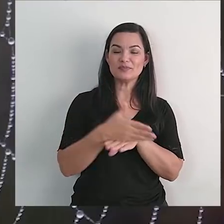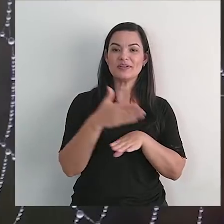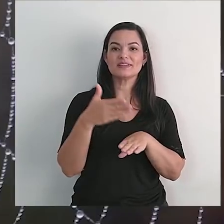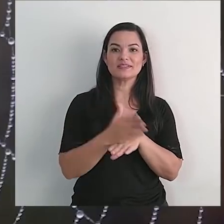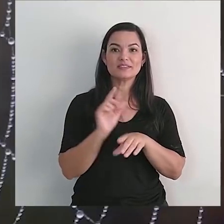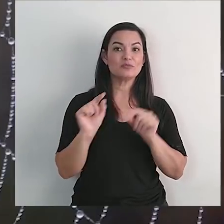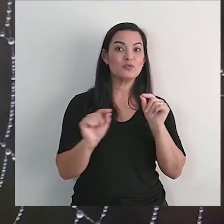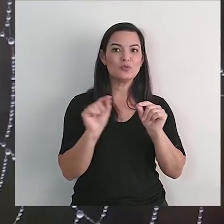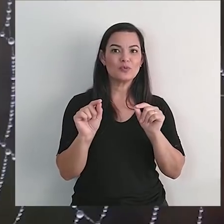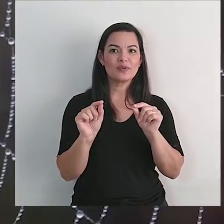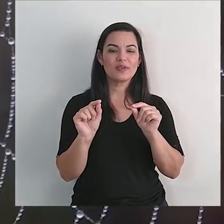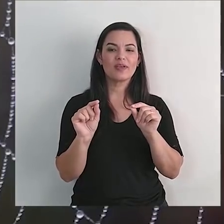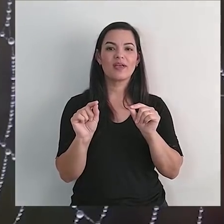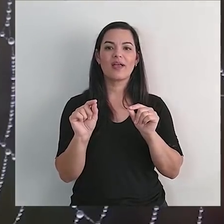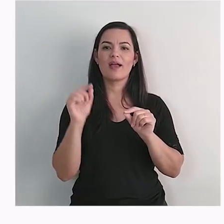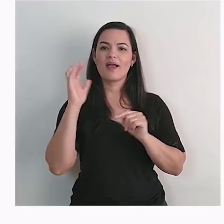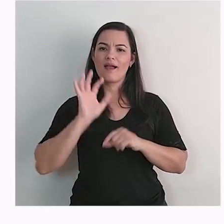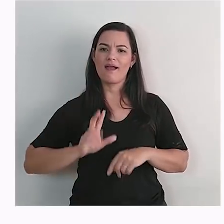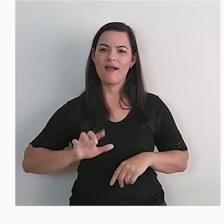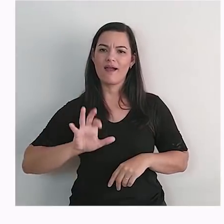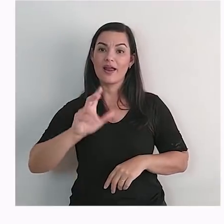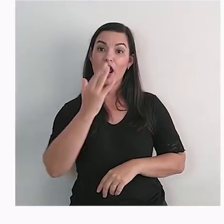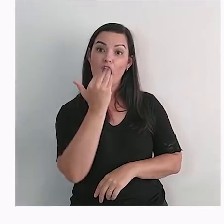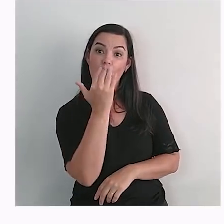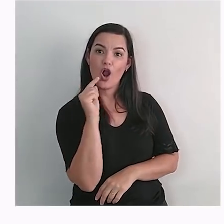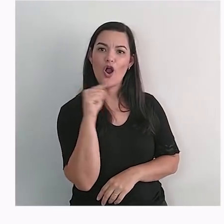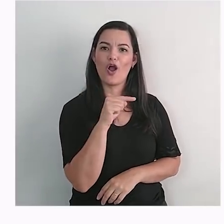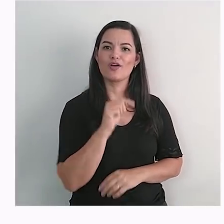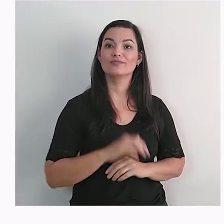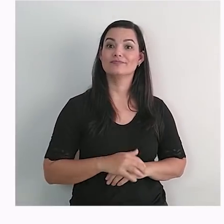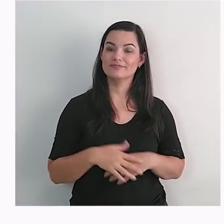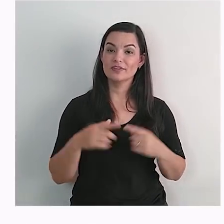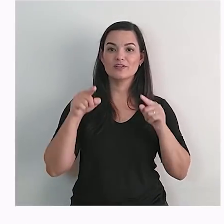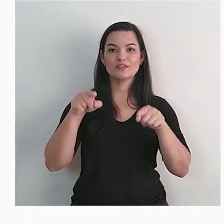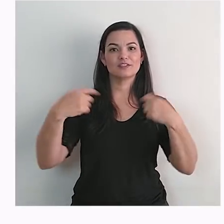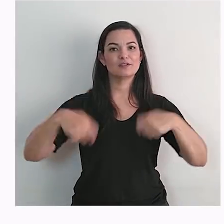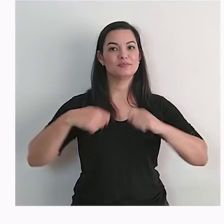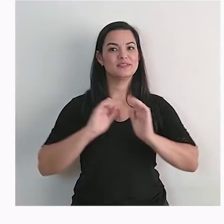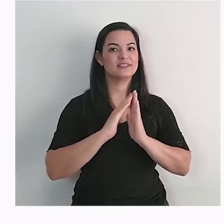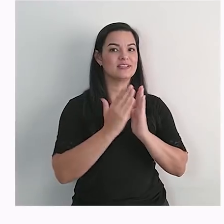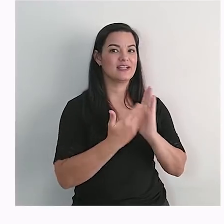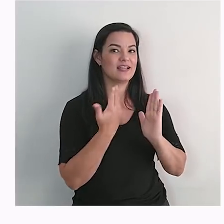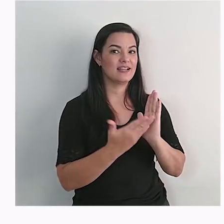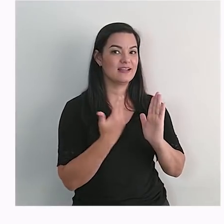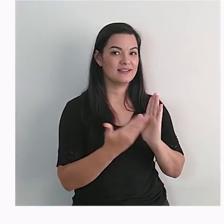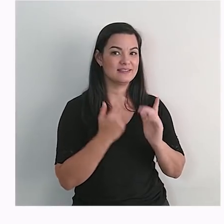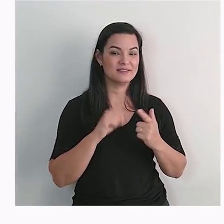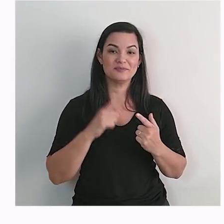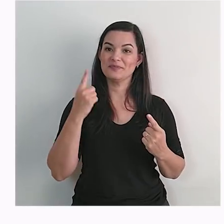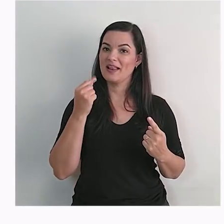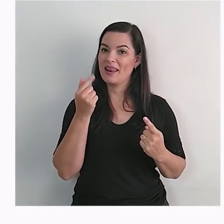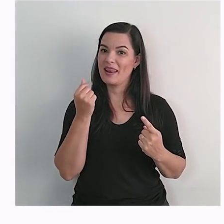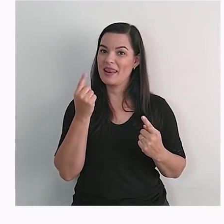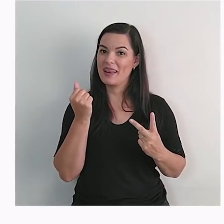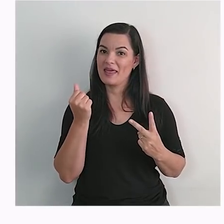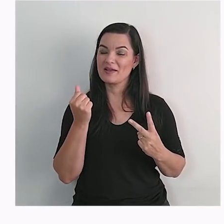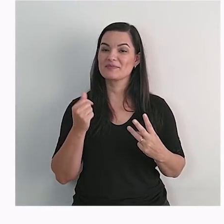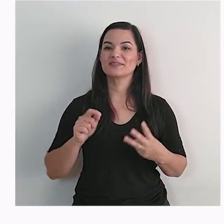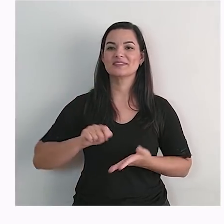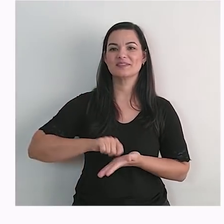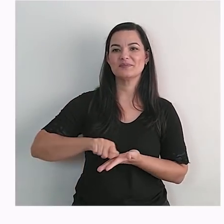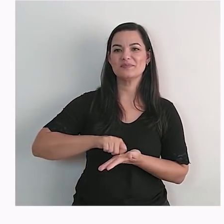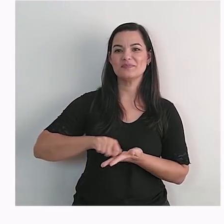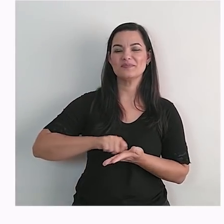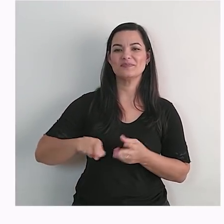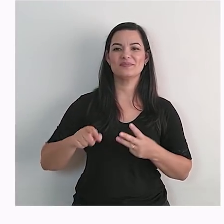alimentação das aranhas. Para isso, vocês vão precisar de caderno, lápis, borracha,